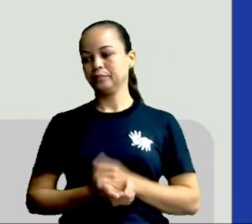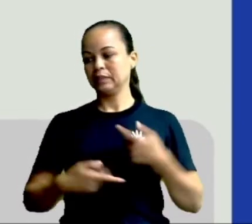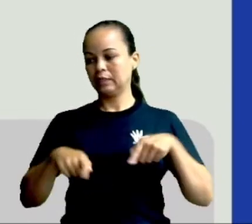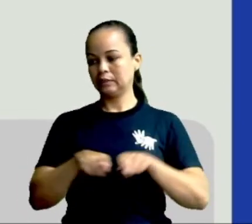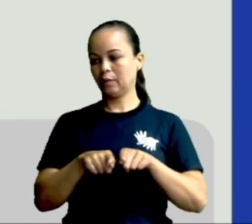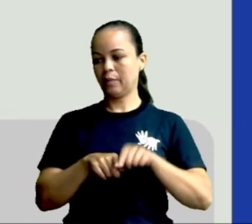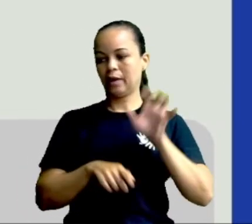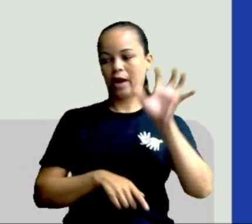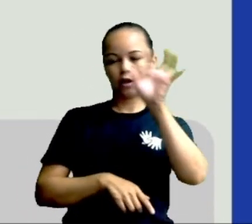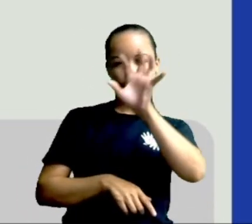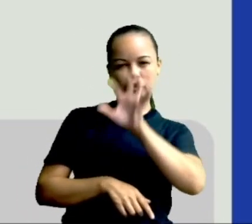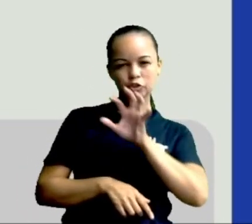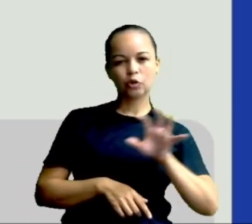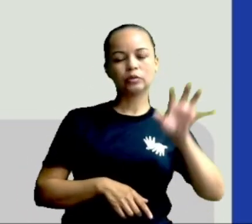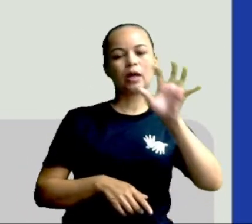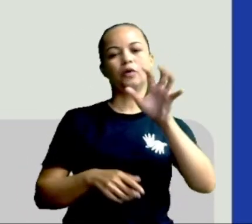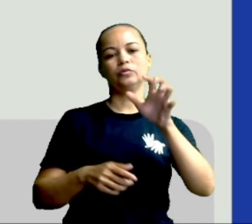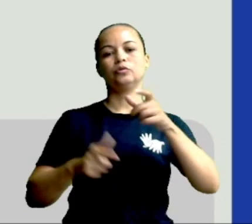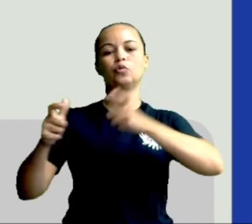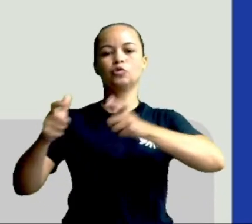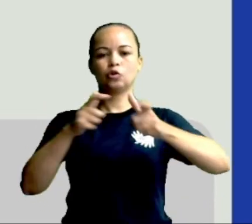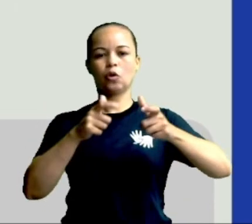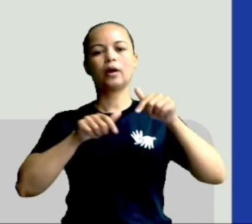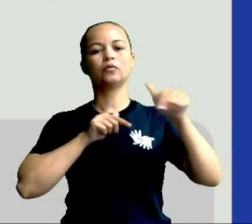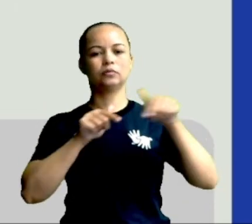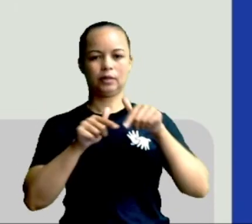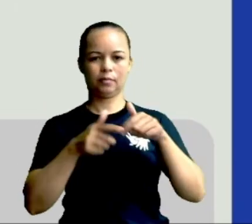né de cada localidade